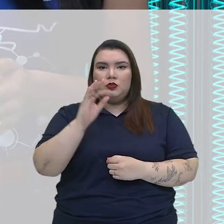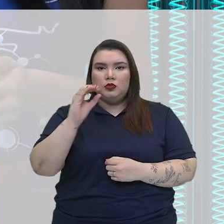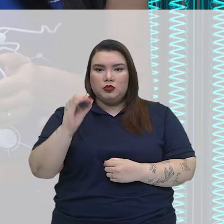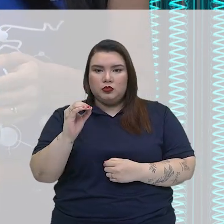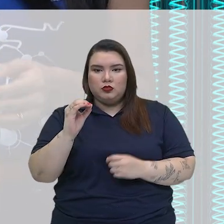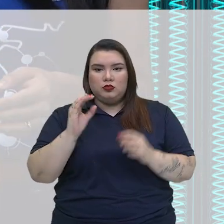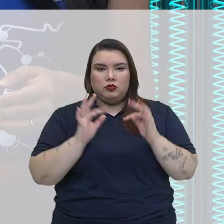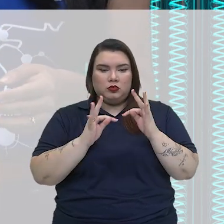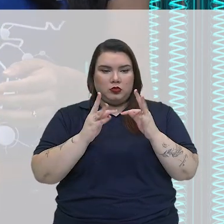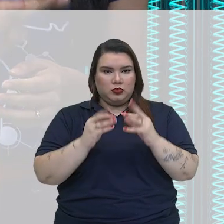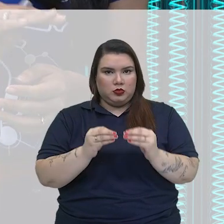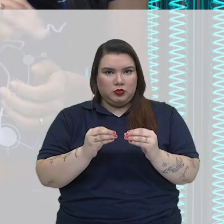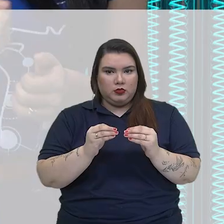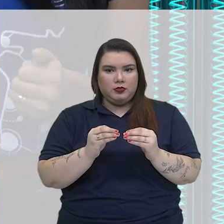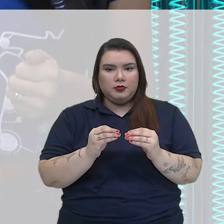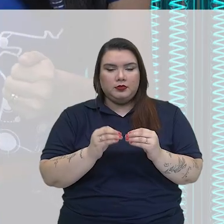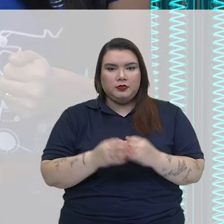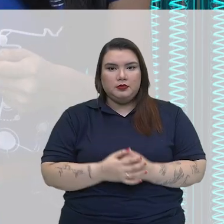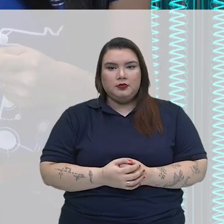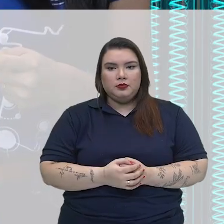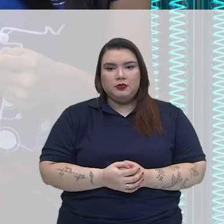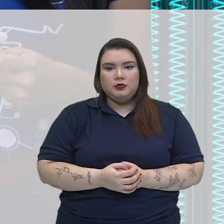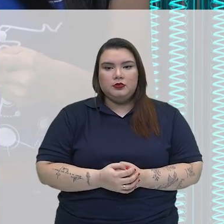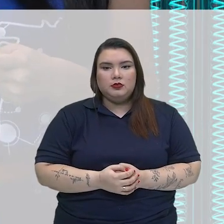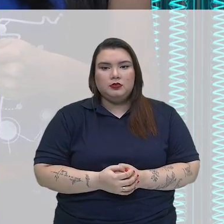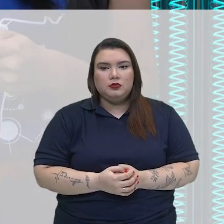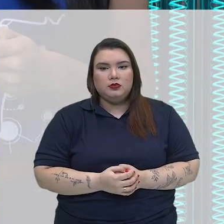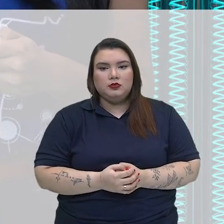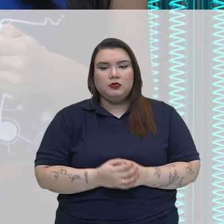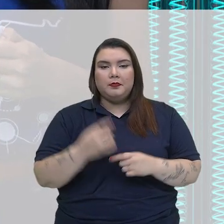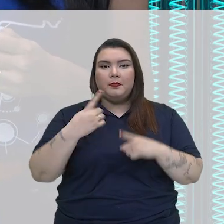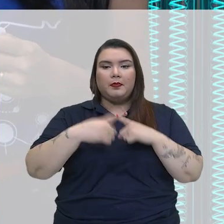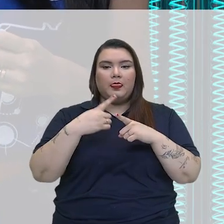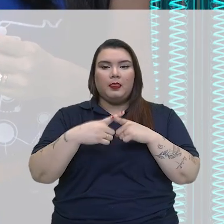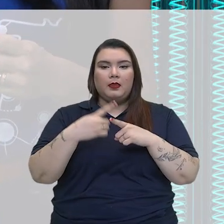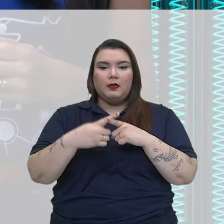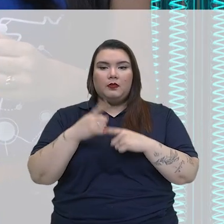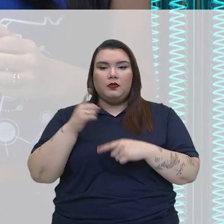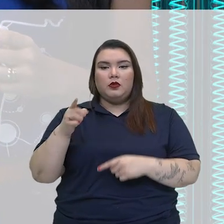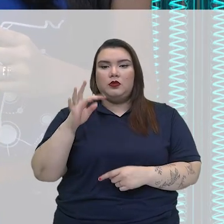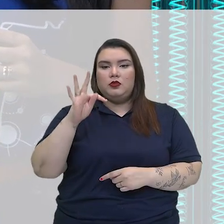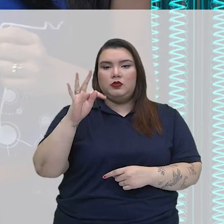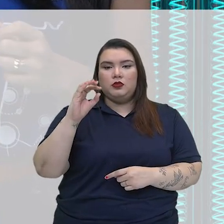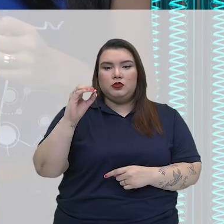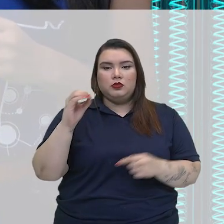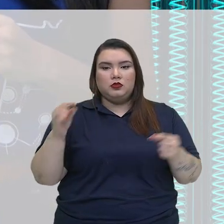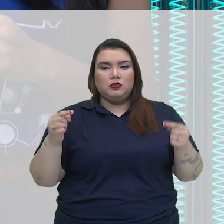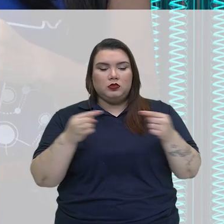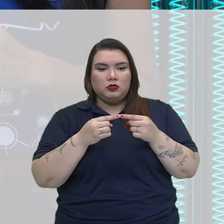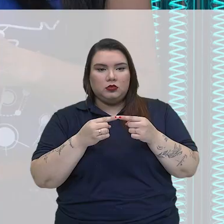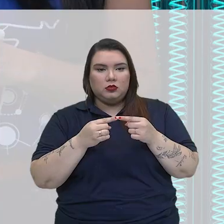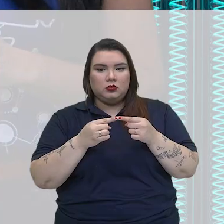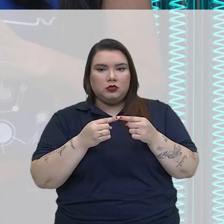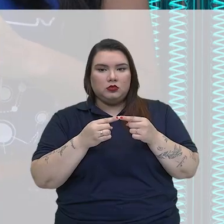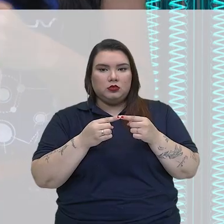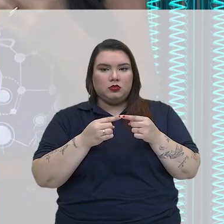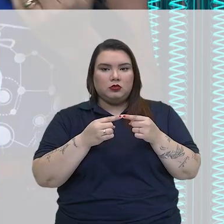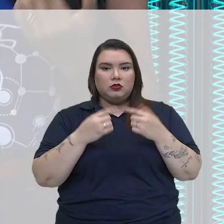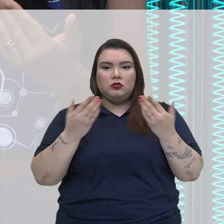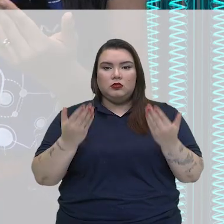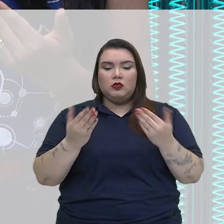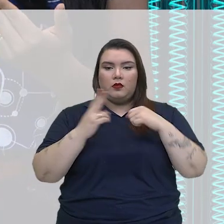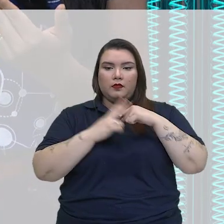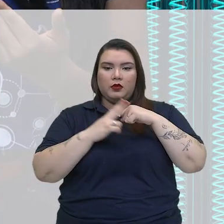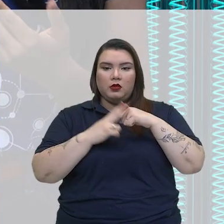lista estavam com essa partícula antes, to, porque eles estavam no infinitive.